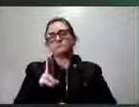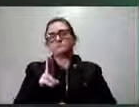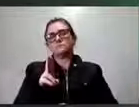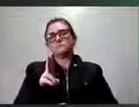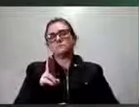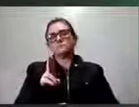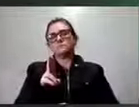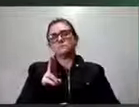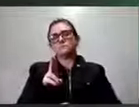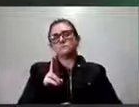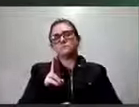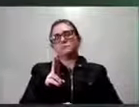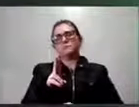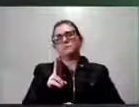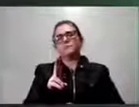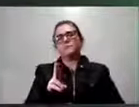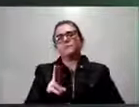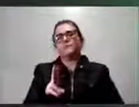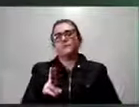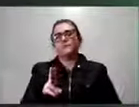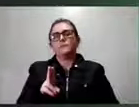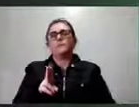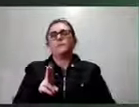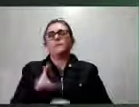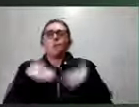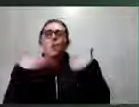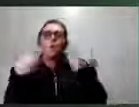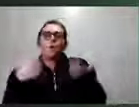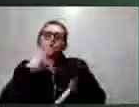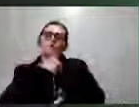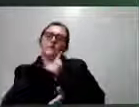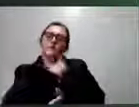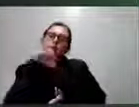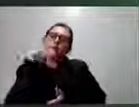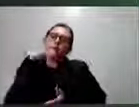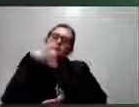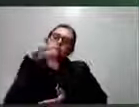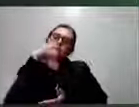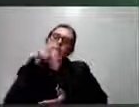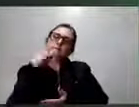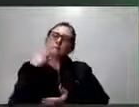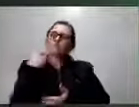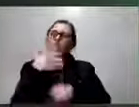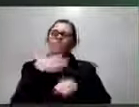num procedimento como esse, quando existe uma anestesia, não estão presentes.